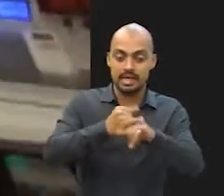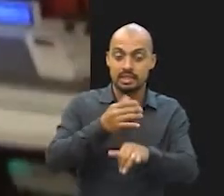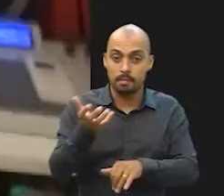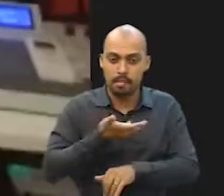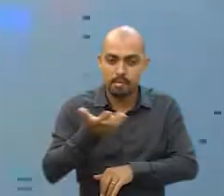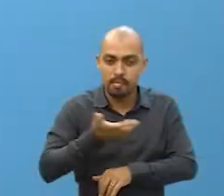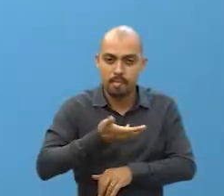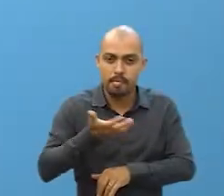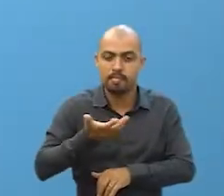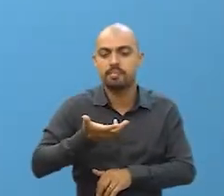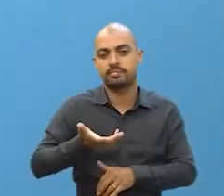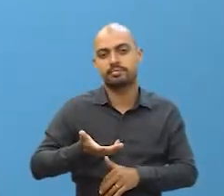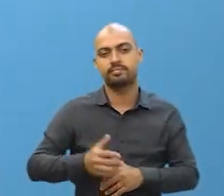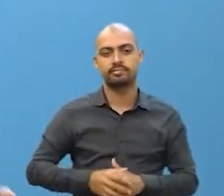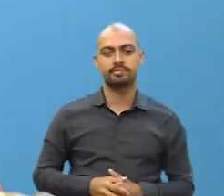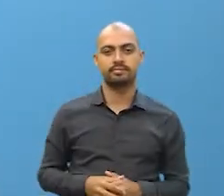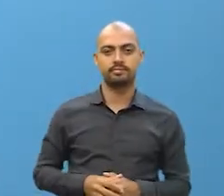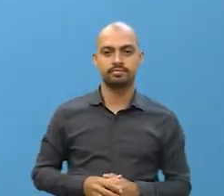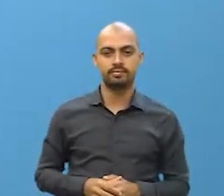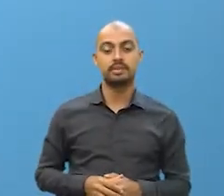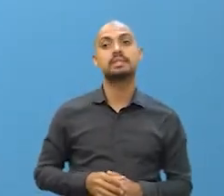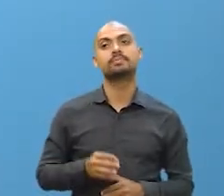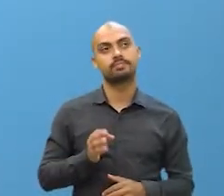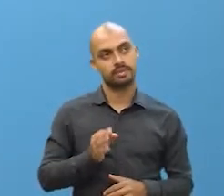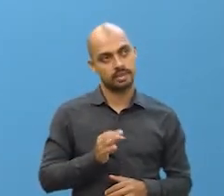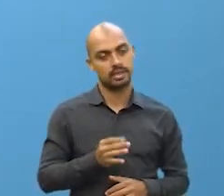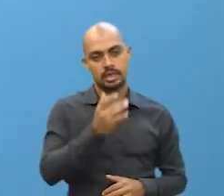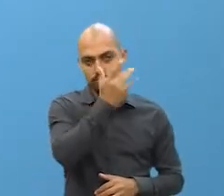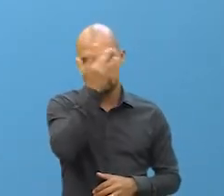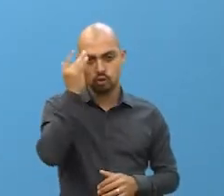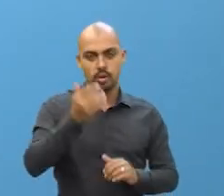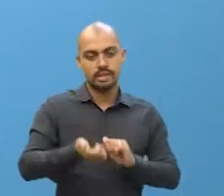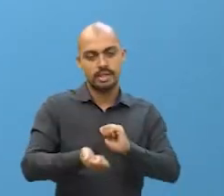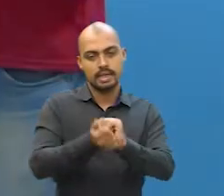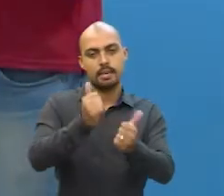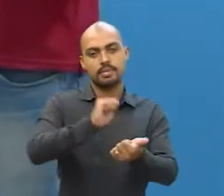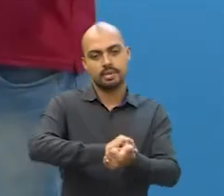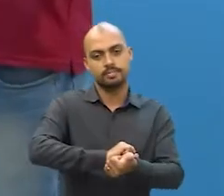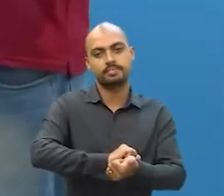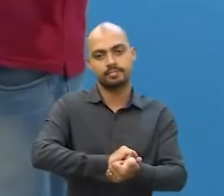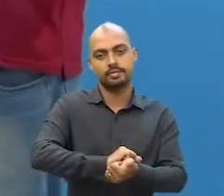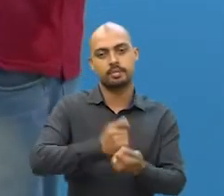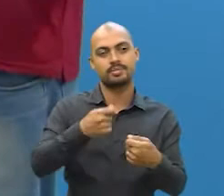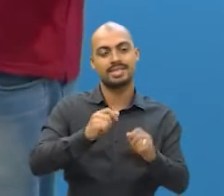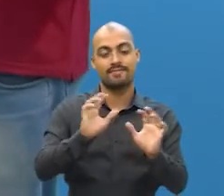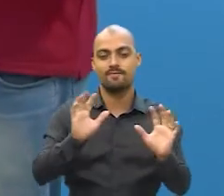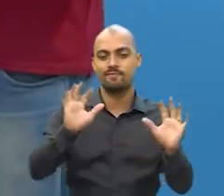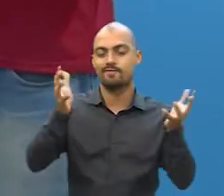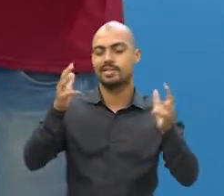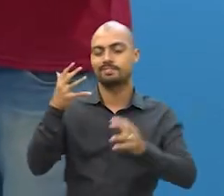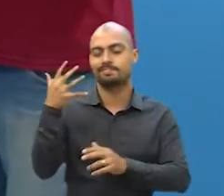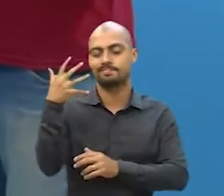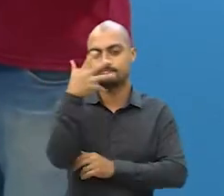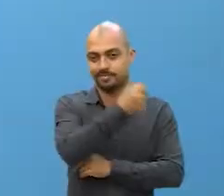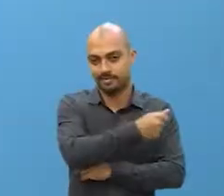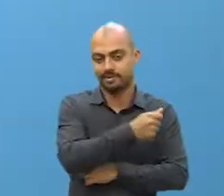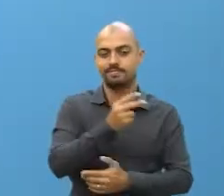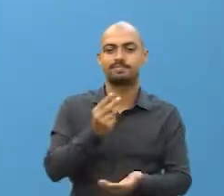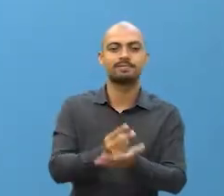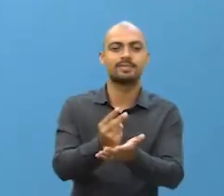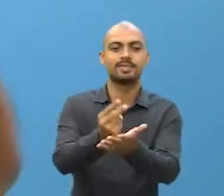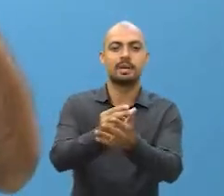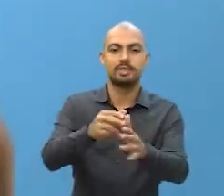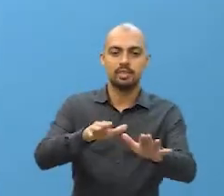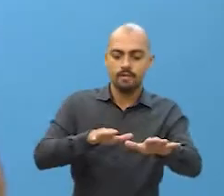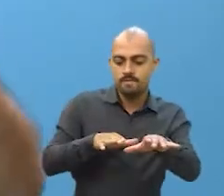nesse sentido. Tem que todo mundo se adaptar, né, e conseguir fazer a festa bonita que sempre foi com